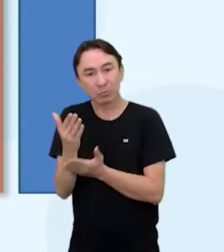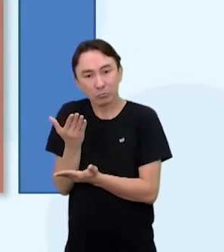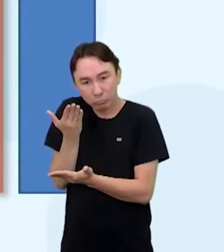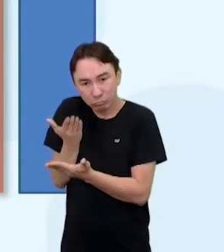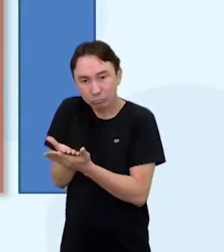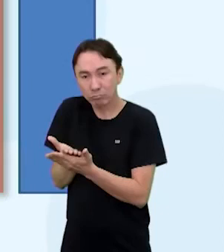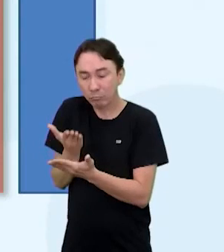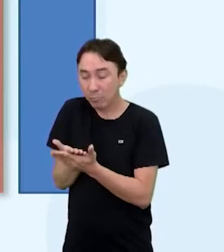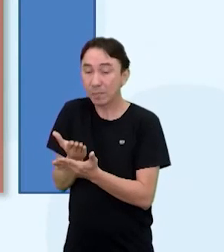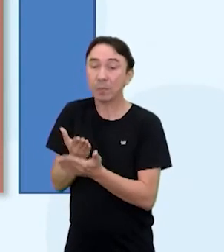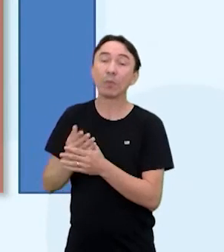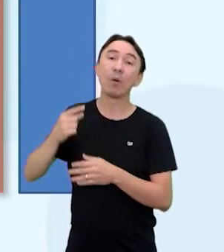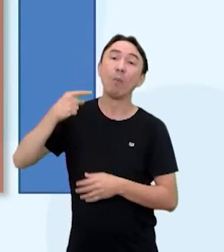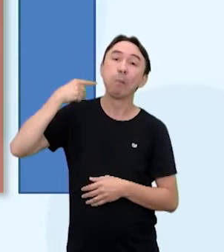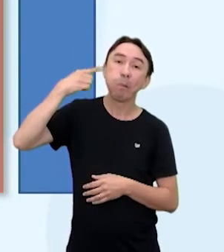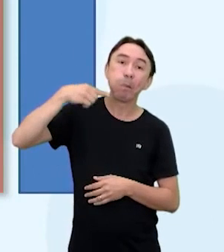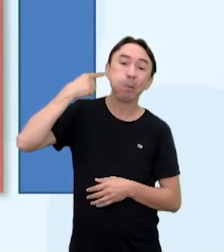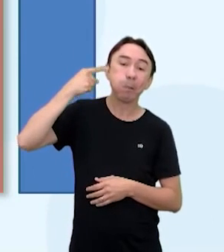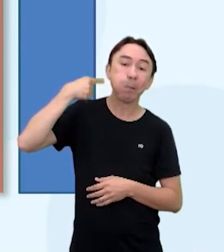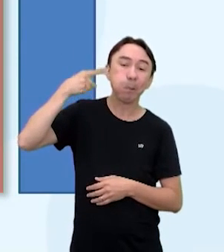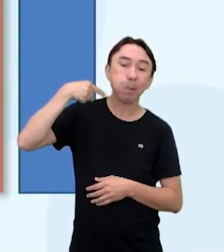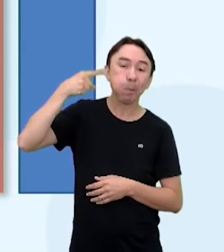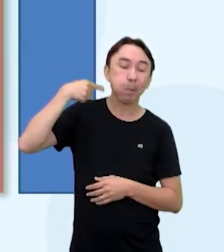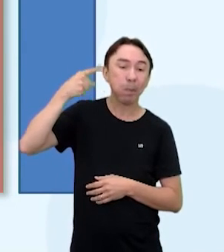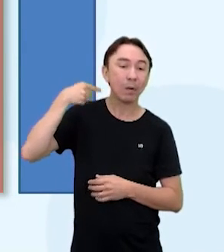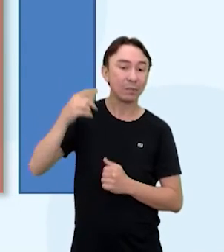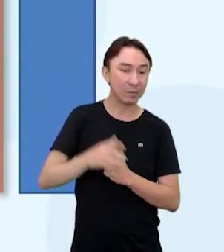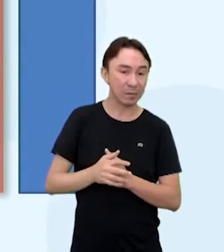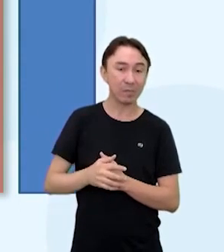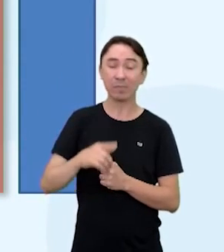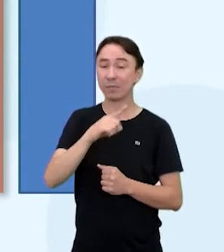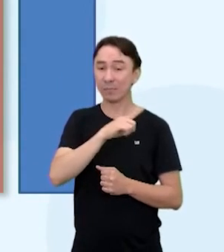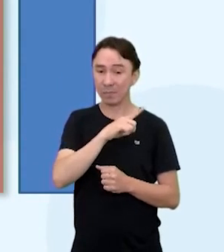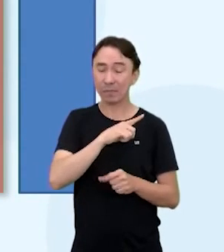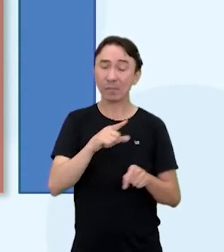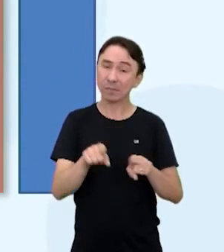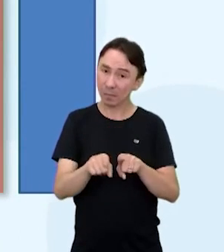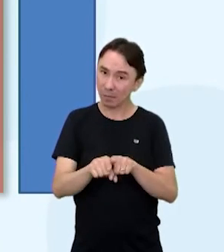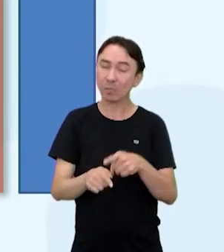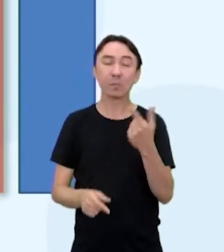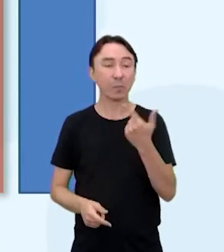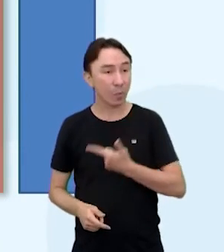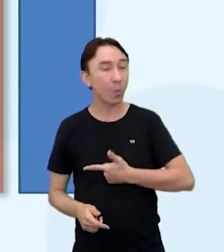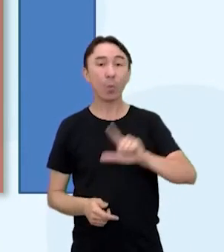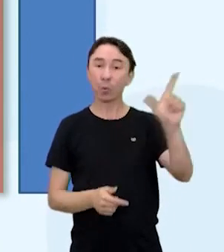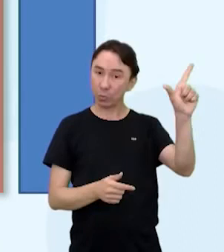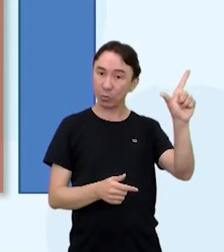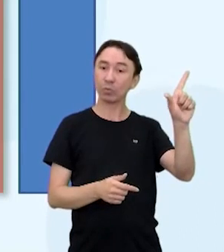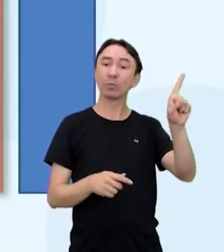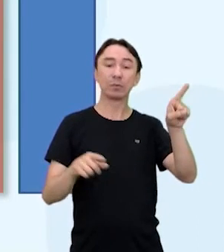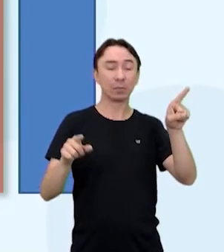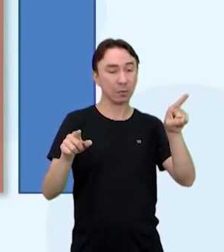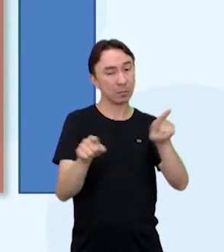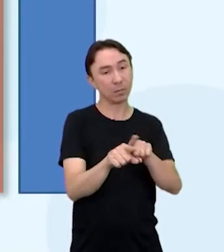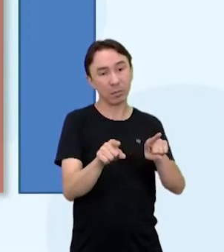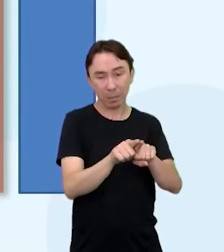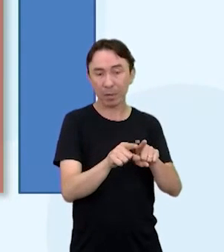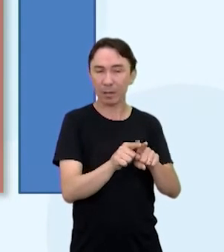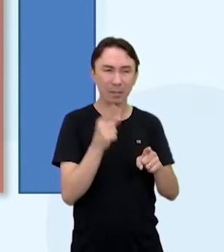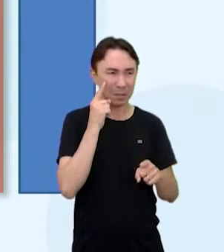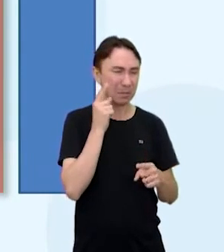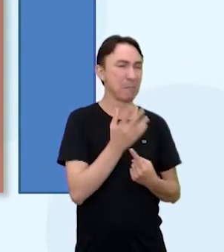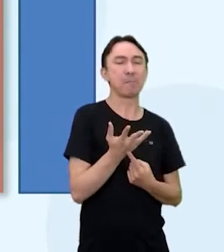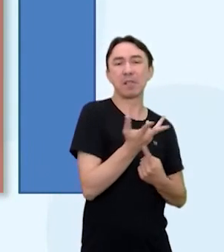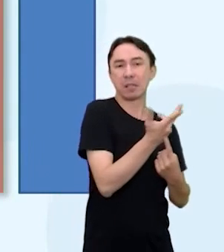Aí a gente pode fazer até um paralelo aqui com o Mondrian, né? O Mondrian também inicialmente não seguiu a carreira